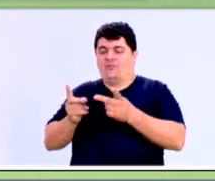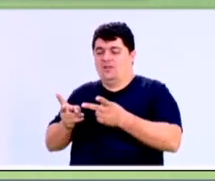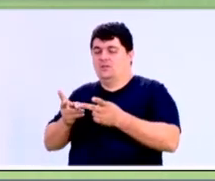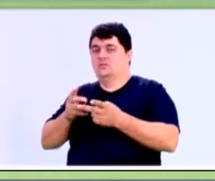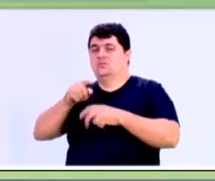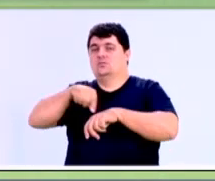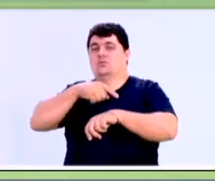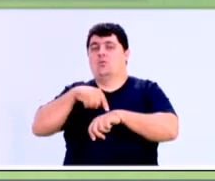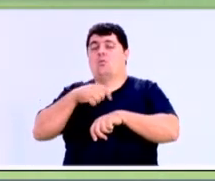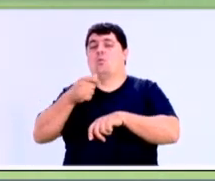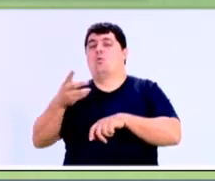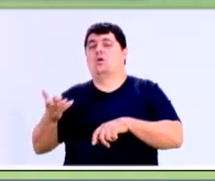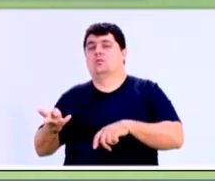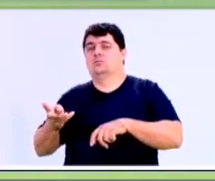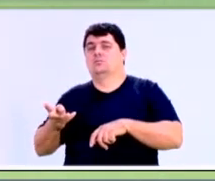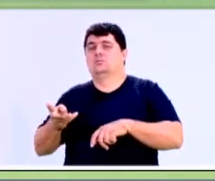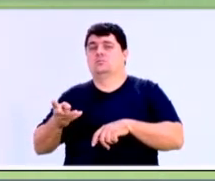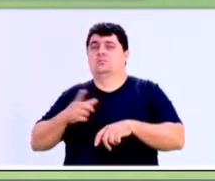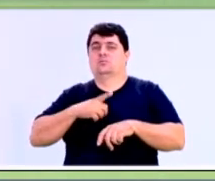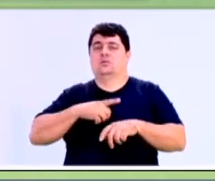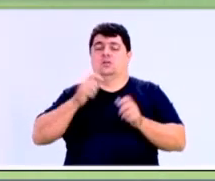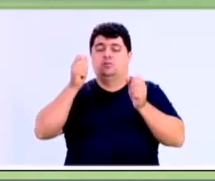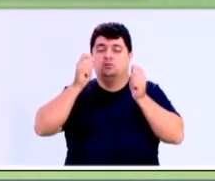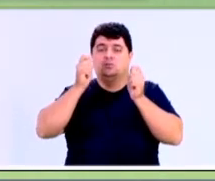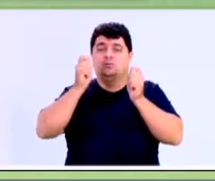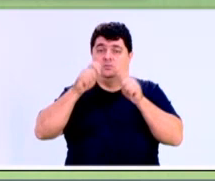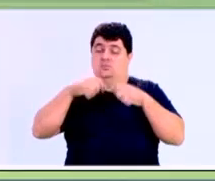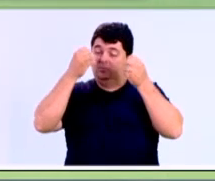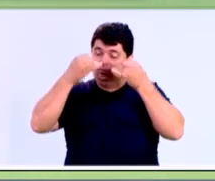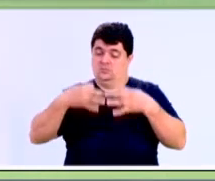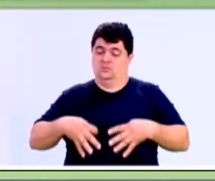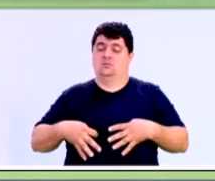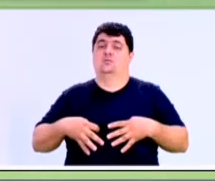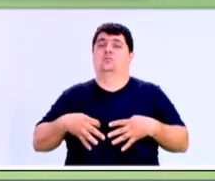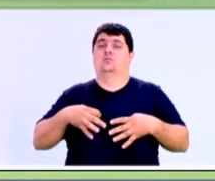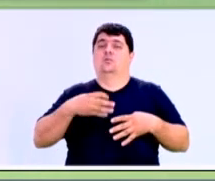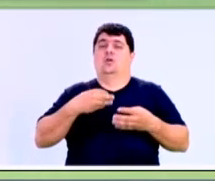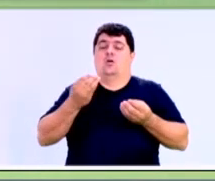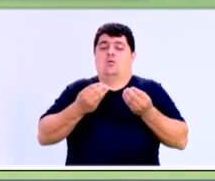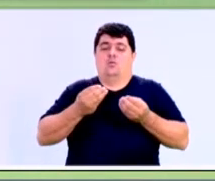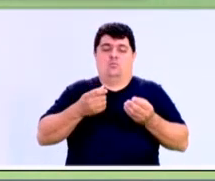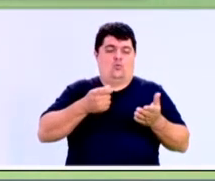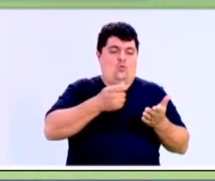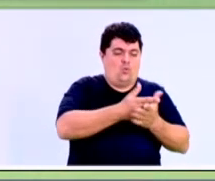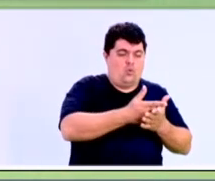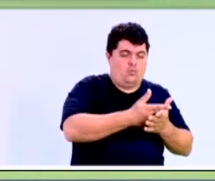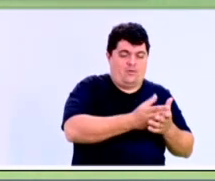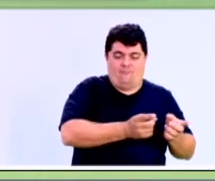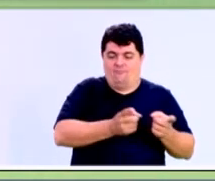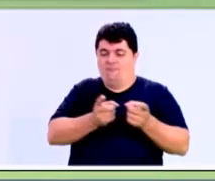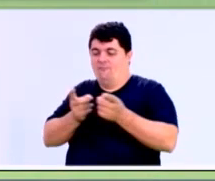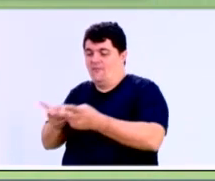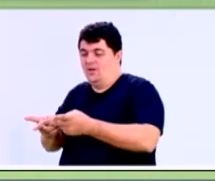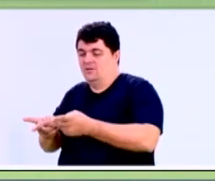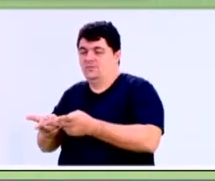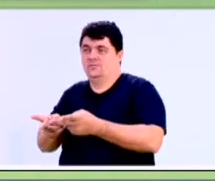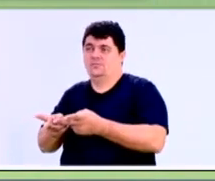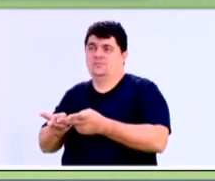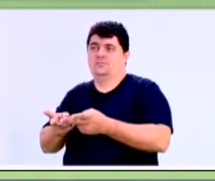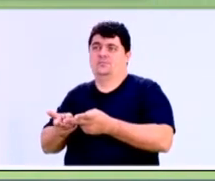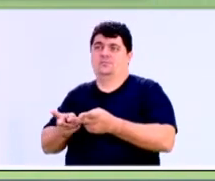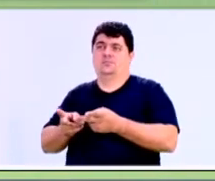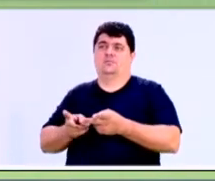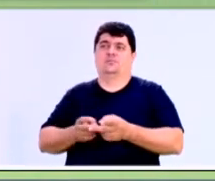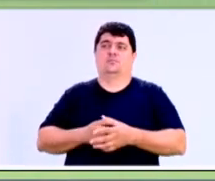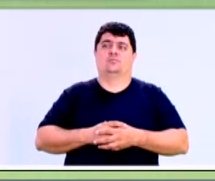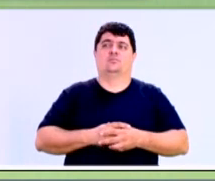então, o prazo médio entre a entrada, compra, e a saída da mercadoria, venda da